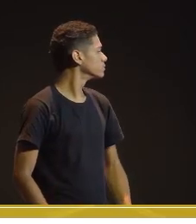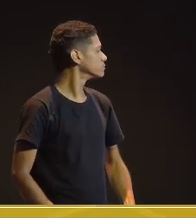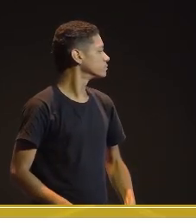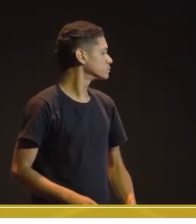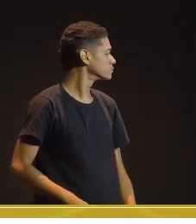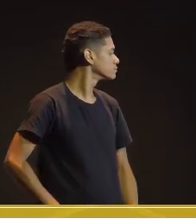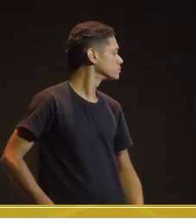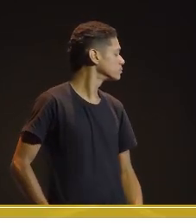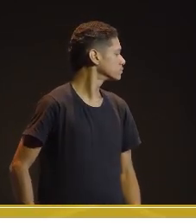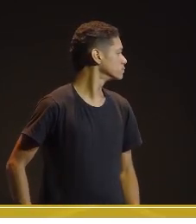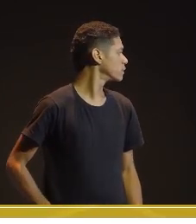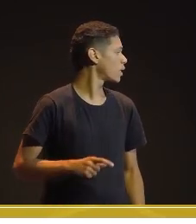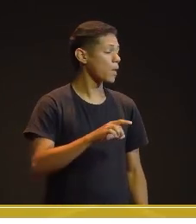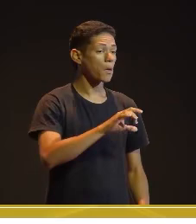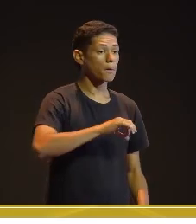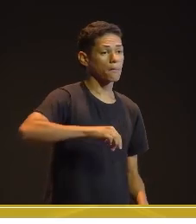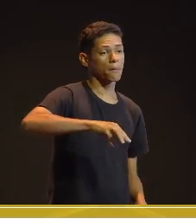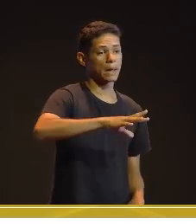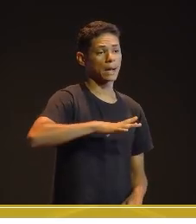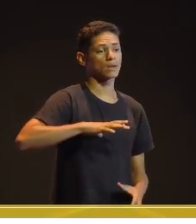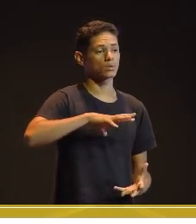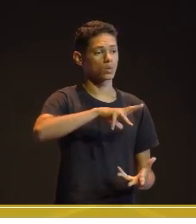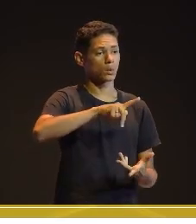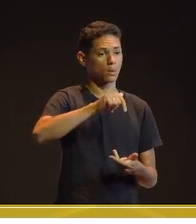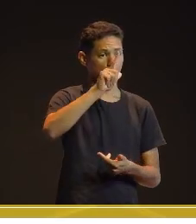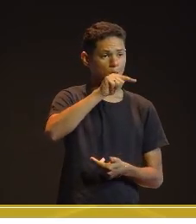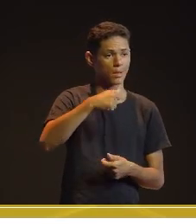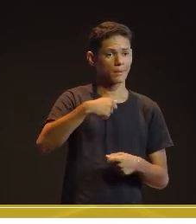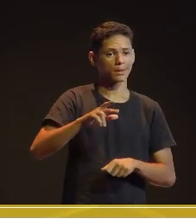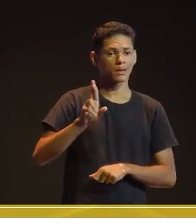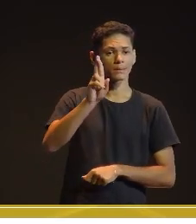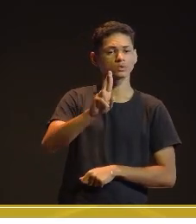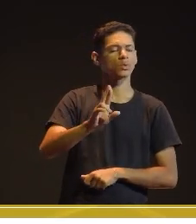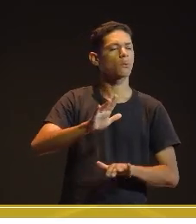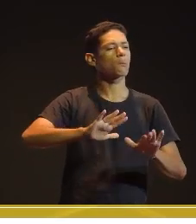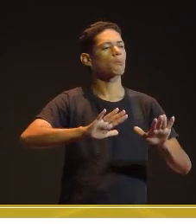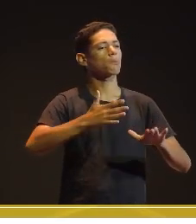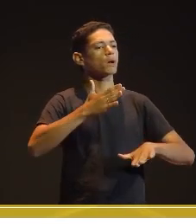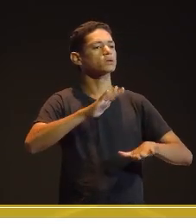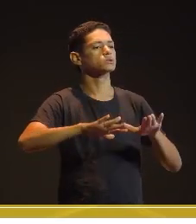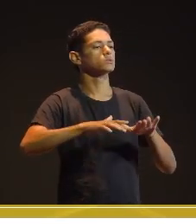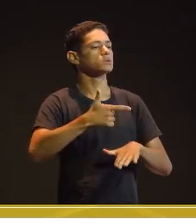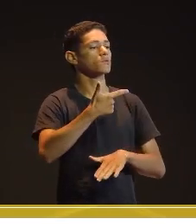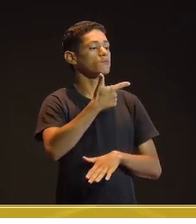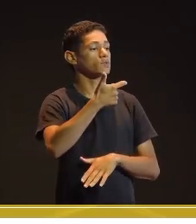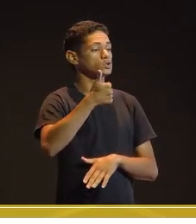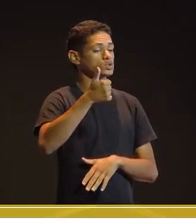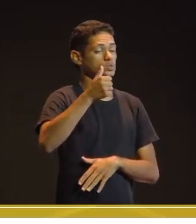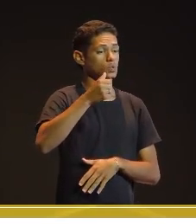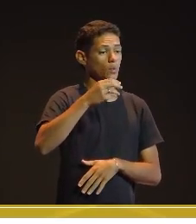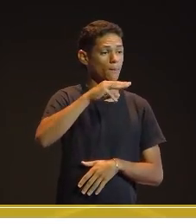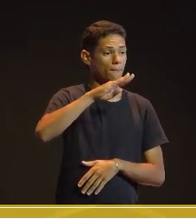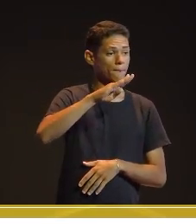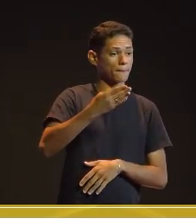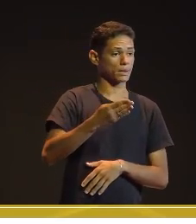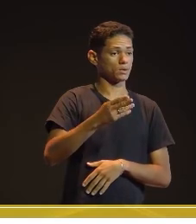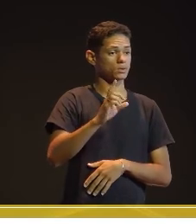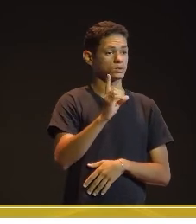mercado global de operação e manutenção no mundo representou basicamente 21 bilhões de dólares, sendo